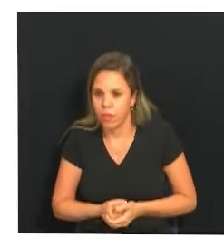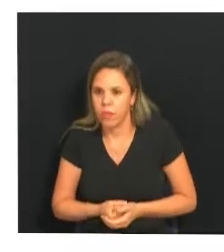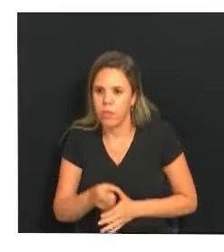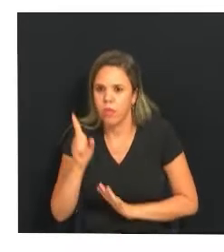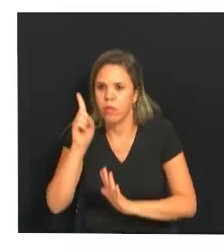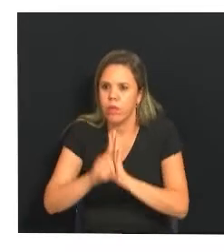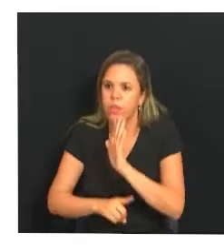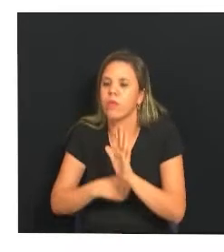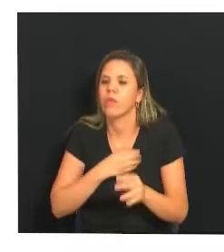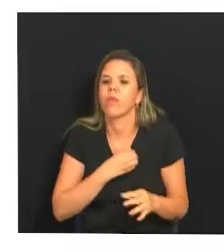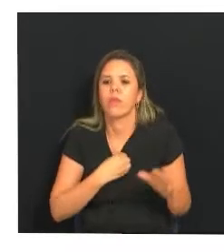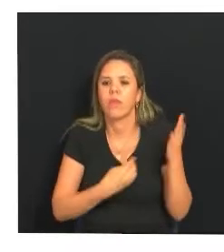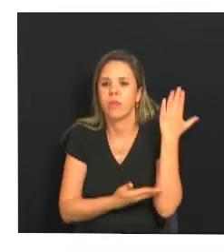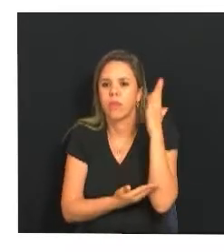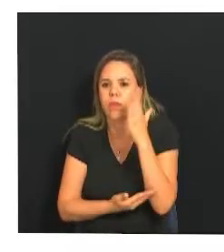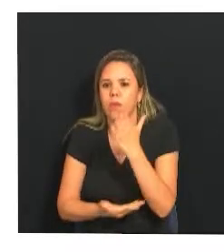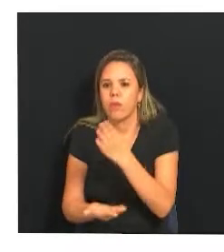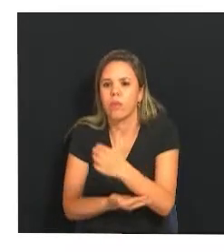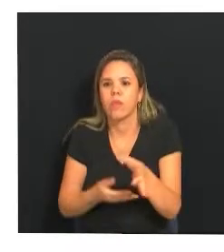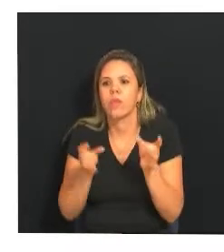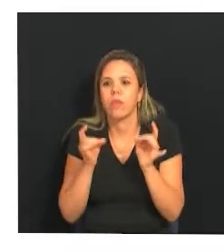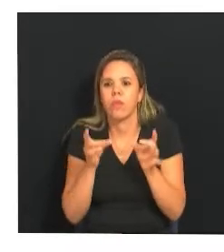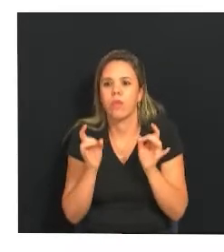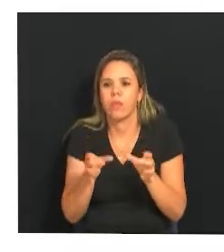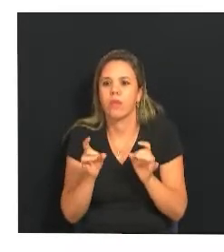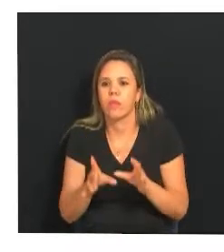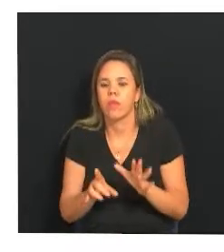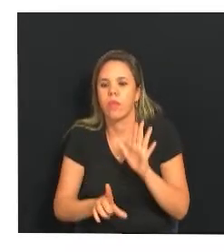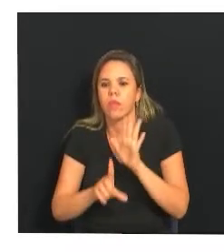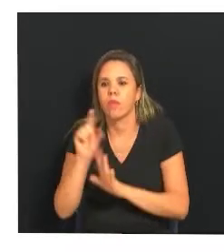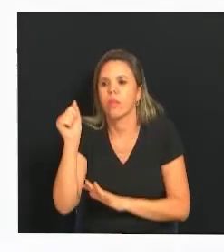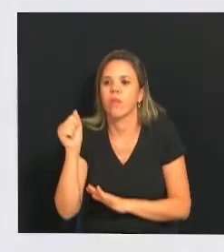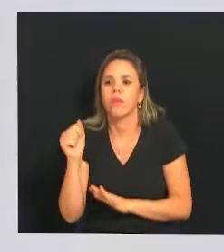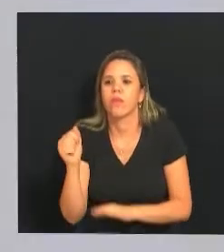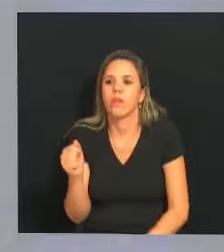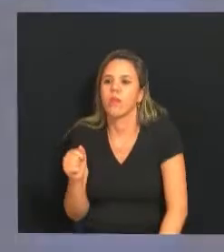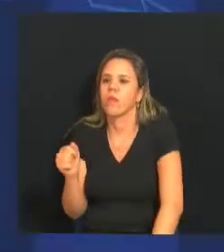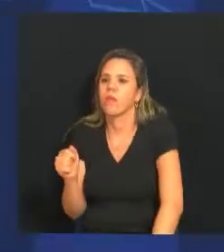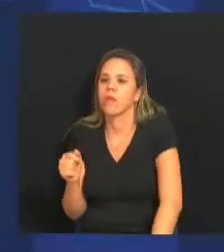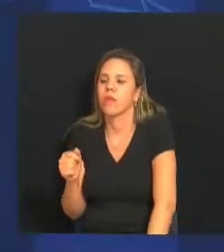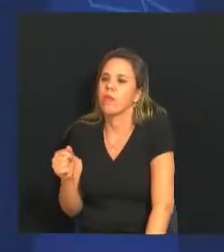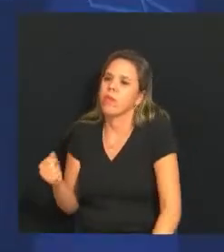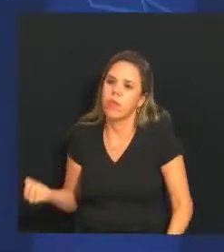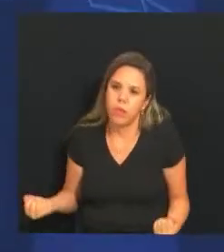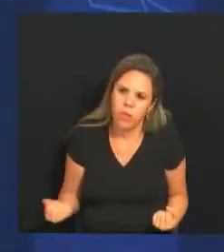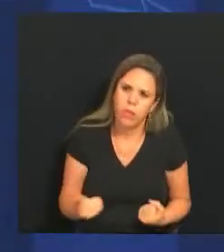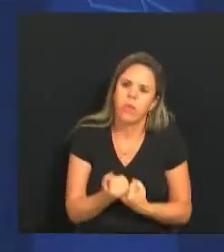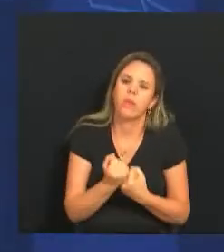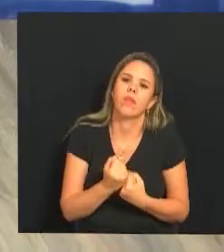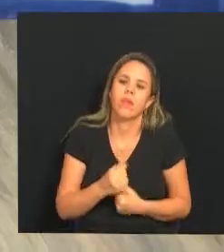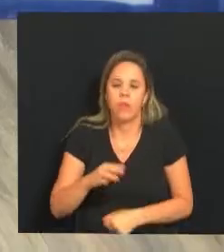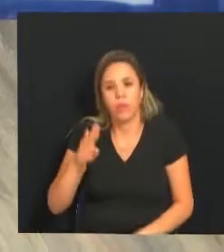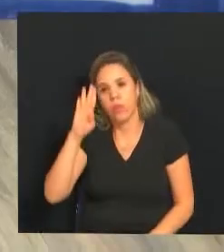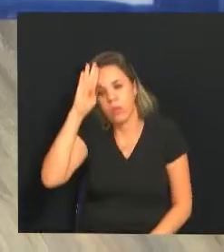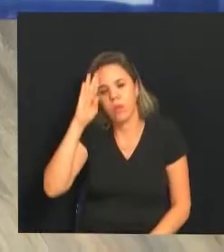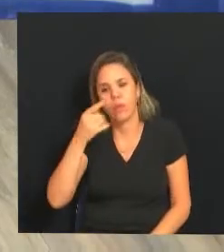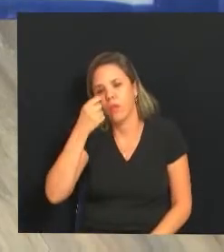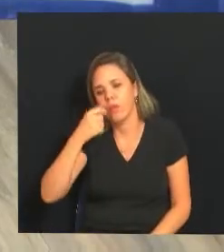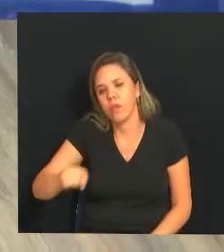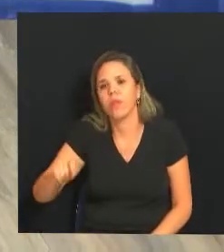ao uso da madeira resultante para venda e lucros destinados ao apoio do exército. A Ucrânia, Renata,